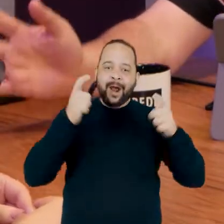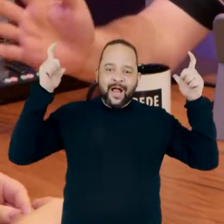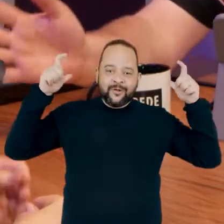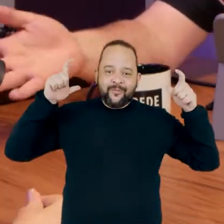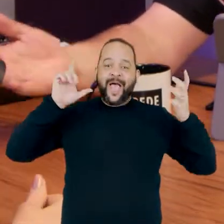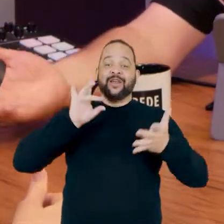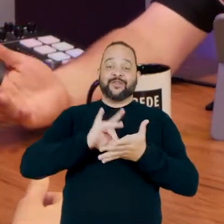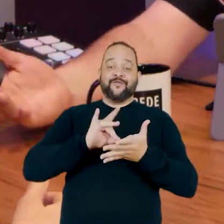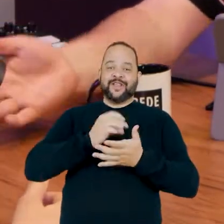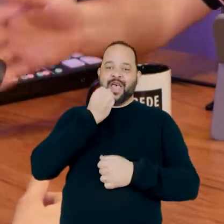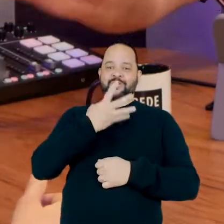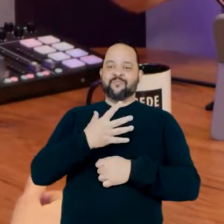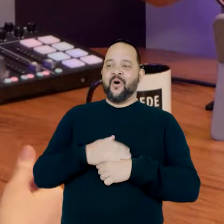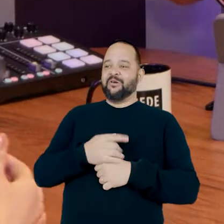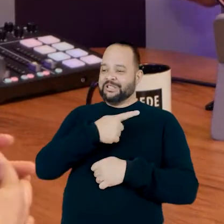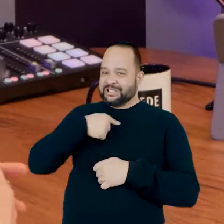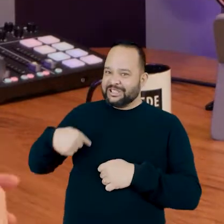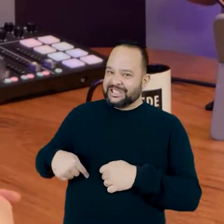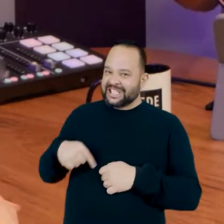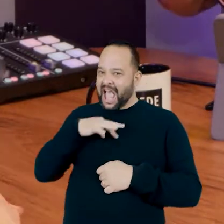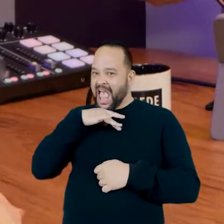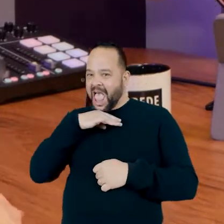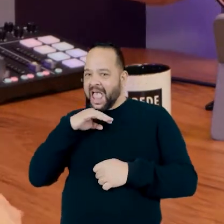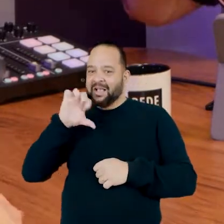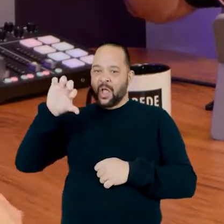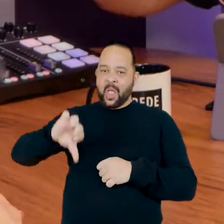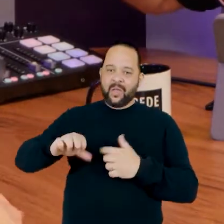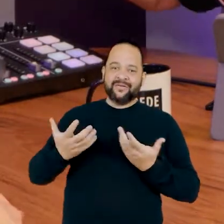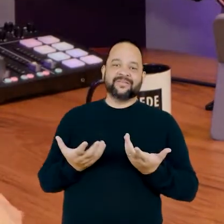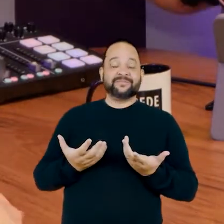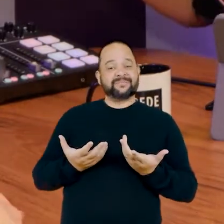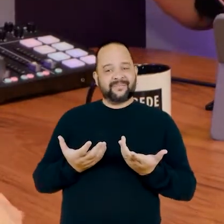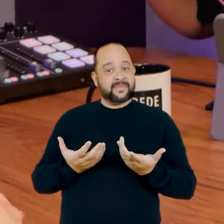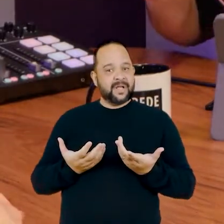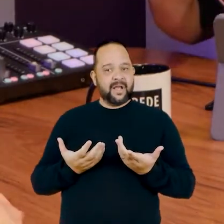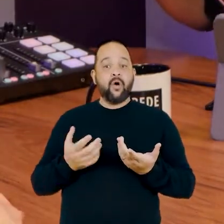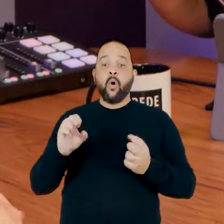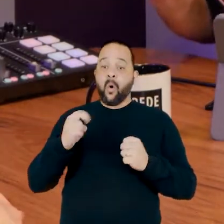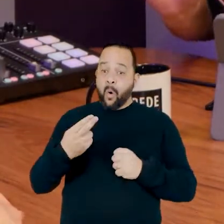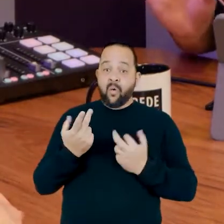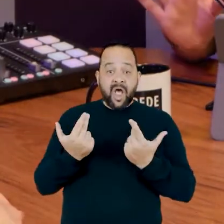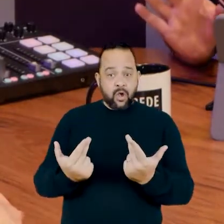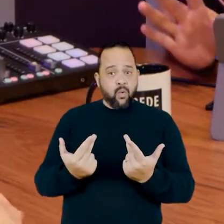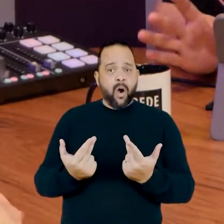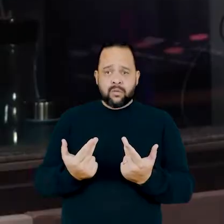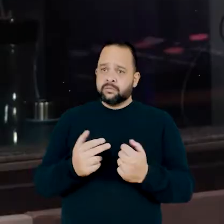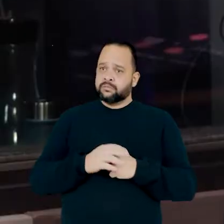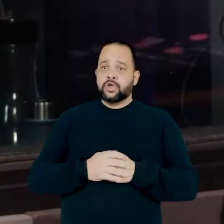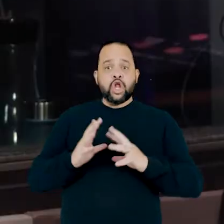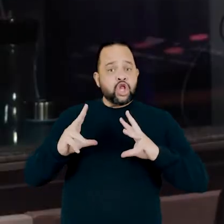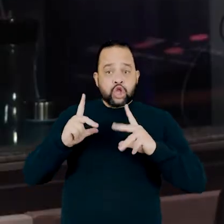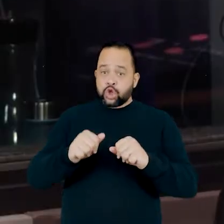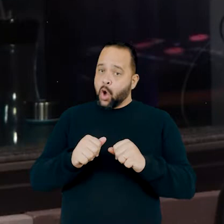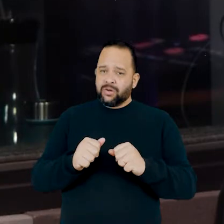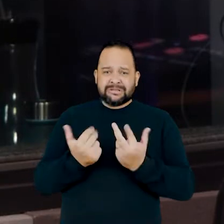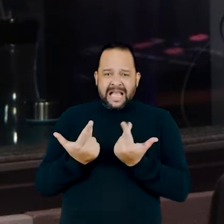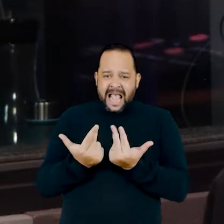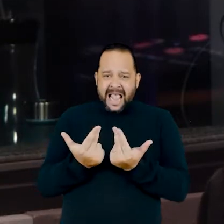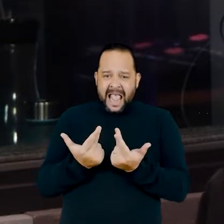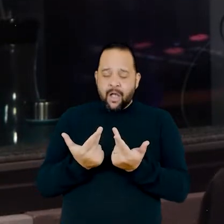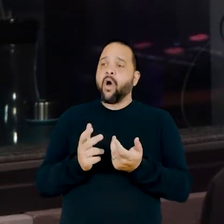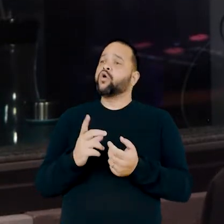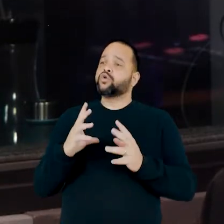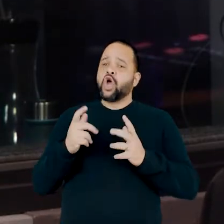bom de verdade. O chinês não é tão bom assim, não, é a mesma peça que vai pras duas plataformas de produção, é isso? Exato, todos passam pelo mesmo